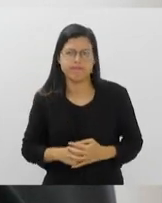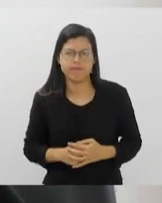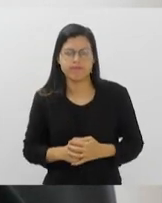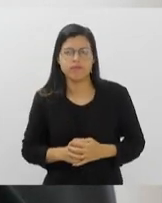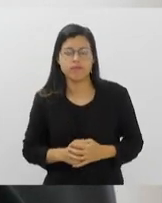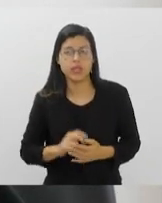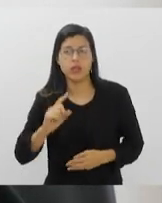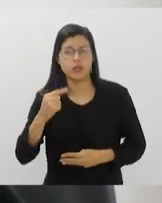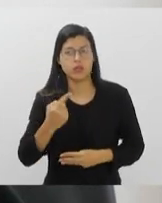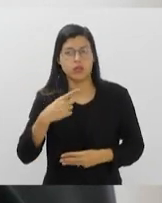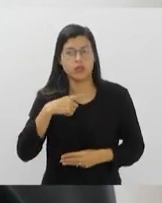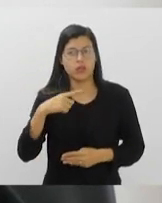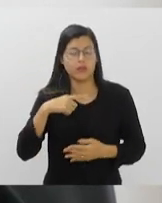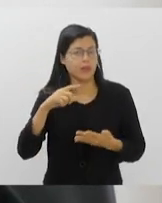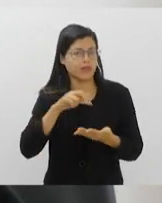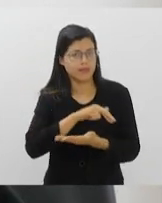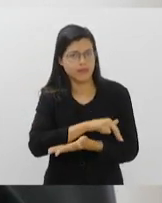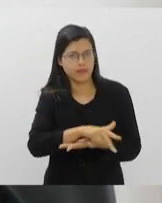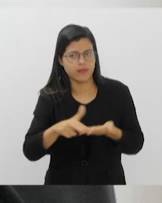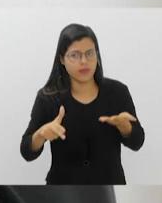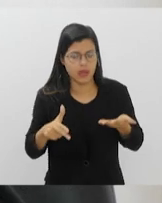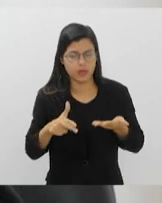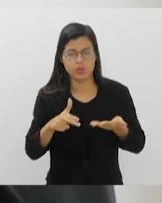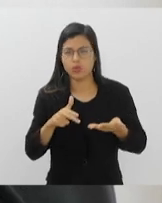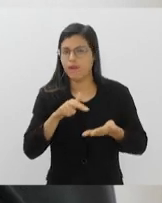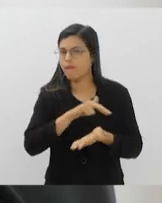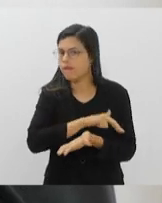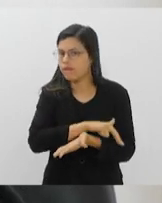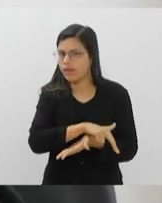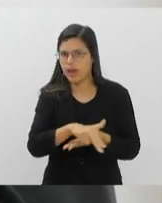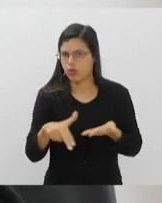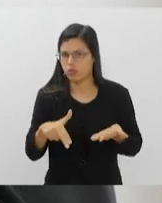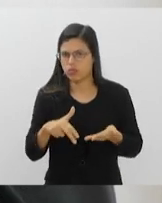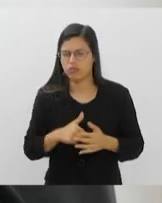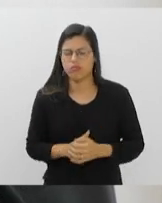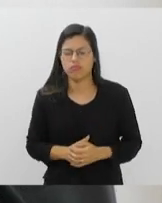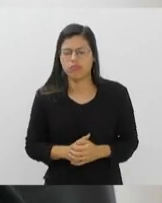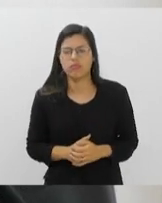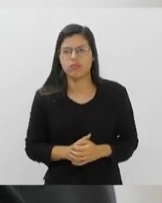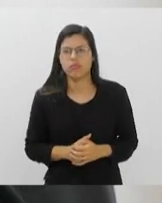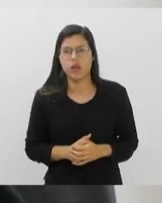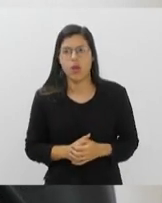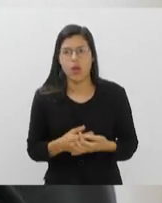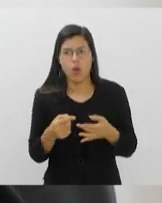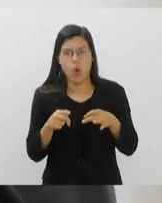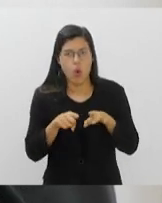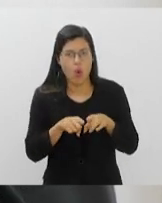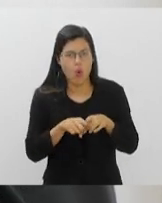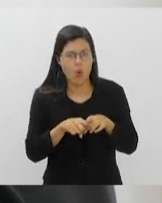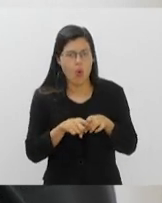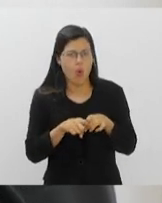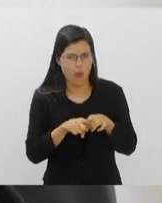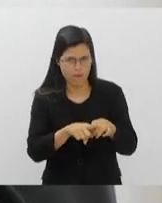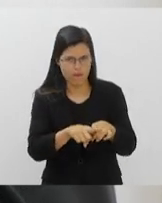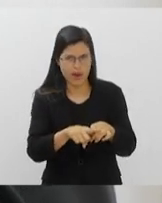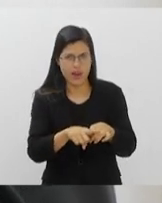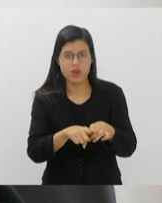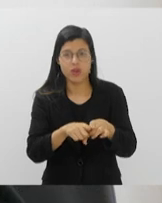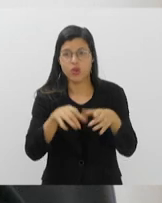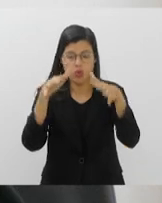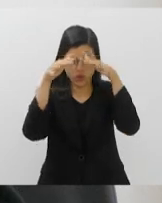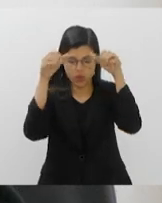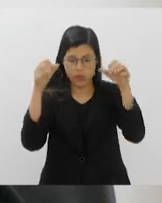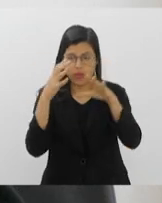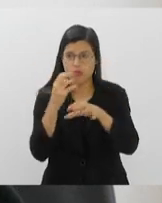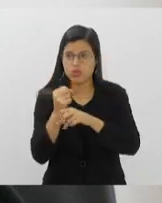tivemos vários vários convênios questionados pelo tribunal de contas e